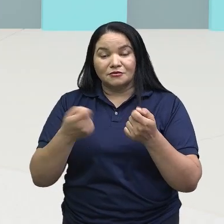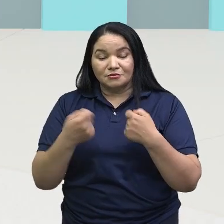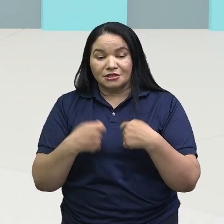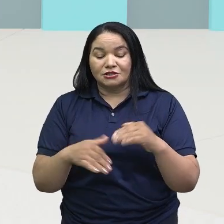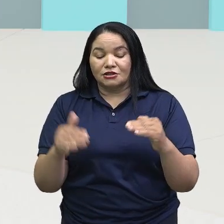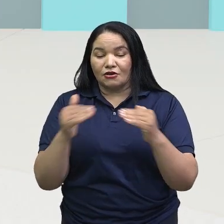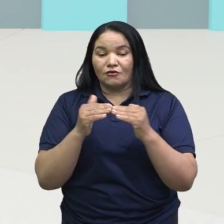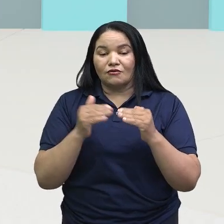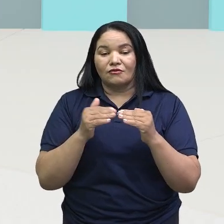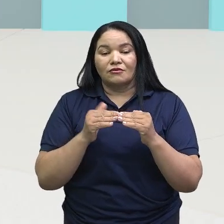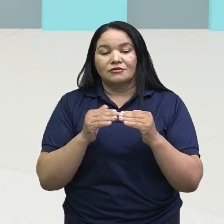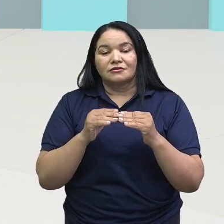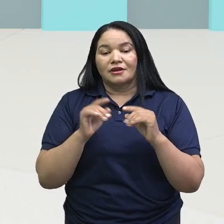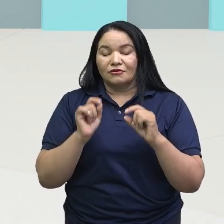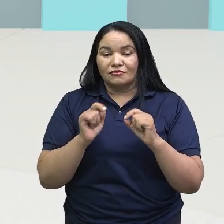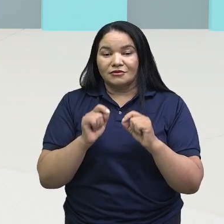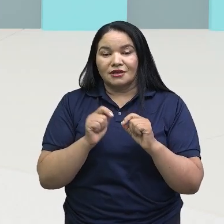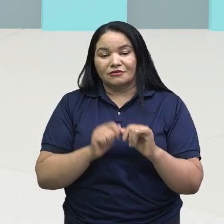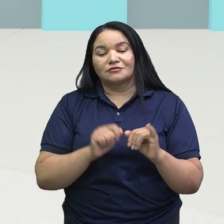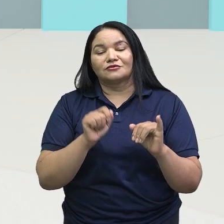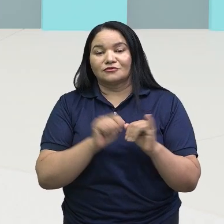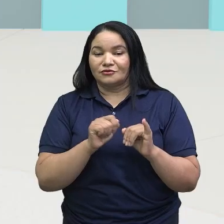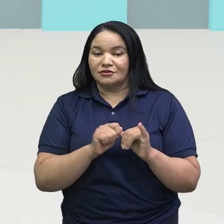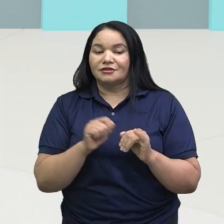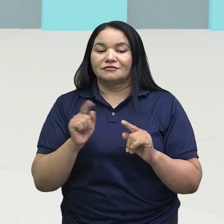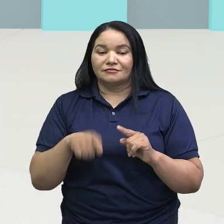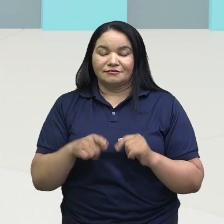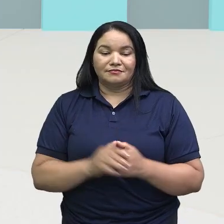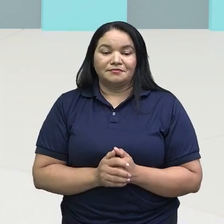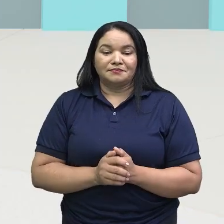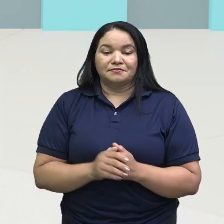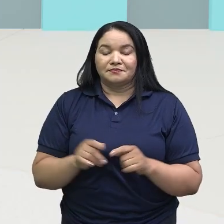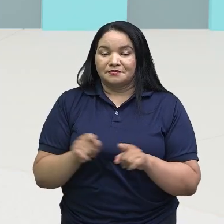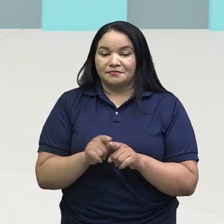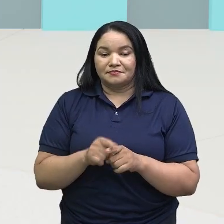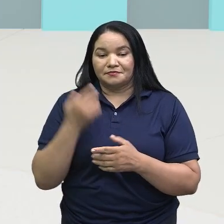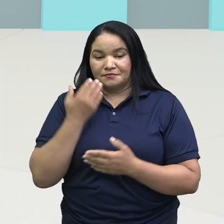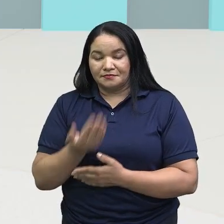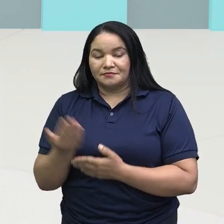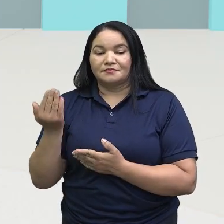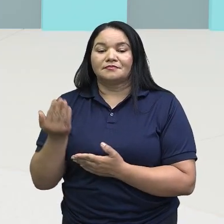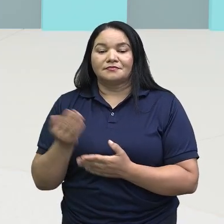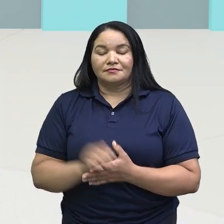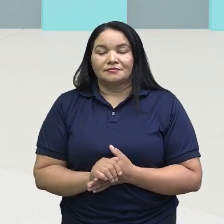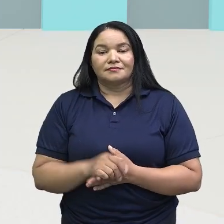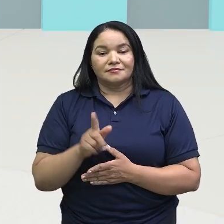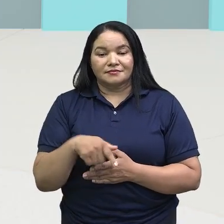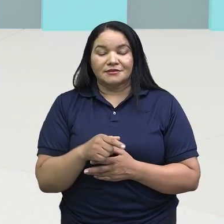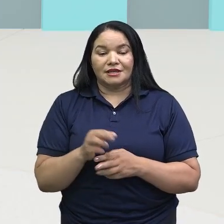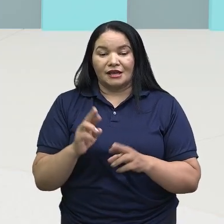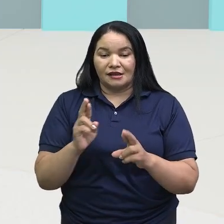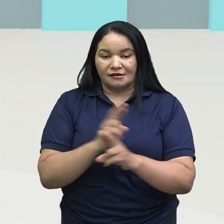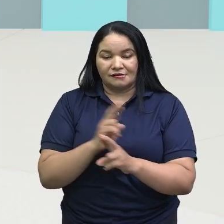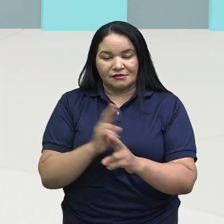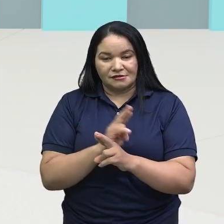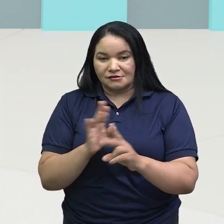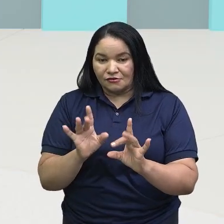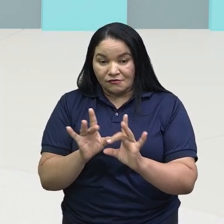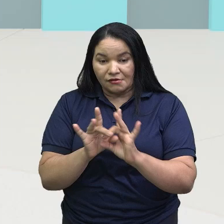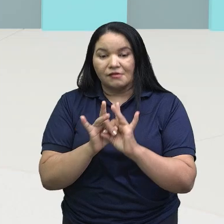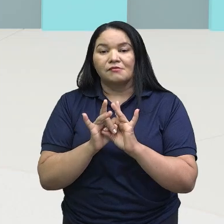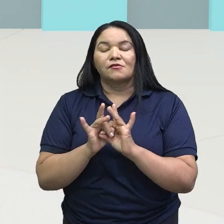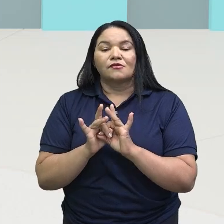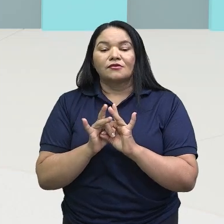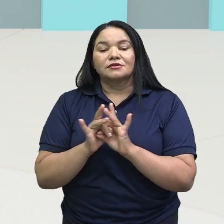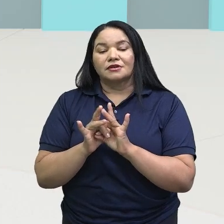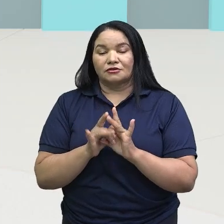precisa concordar, então, com o sujeito, né? Olha aí que está dizendo para a gente aqui no nosso quadro. É a relação harmônica,